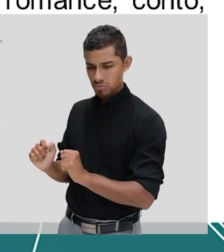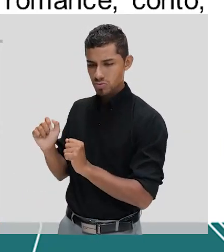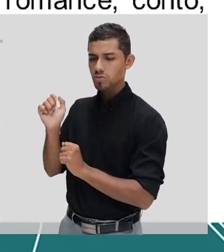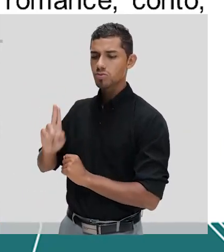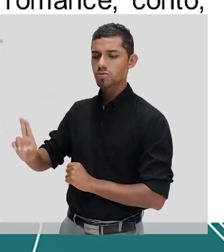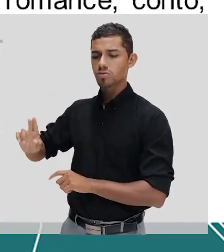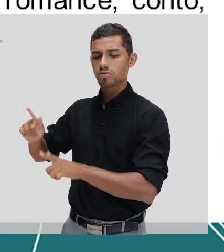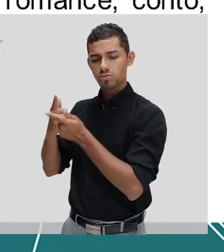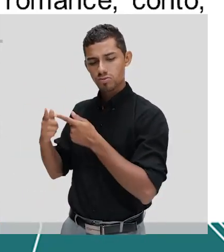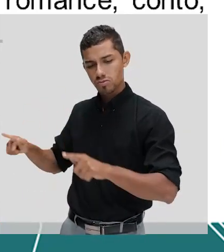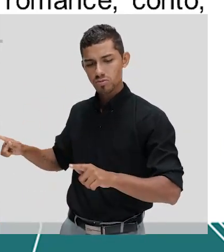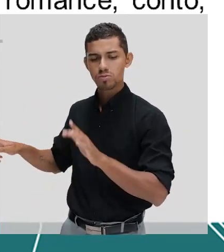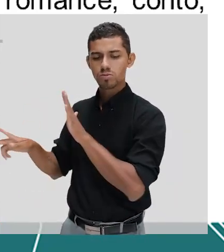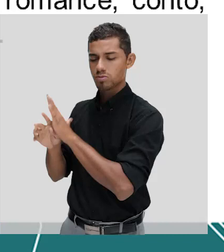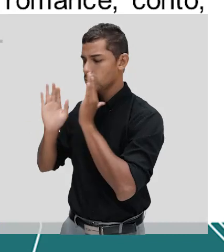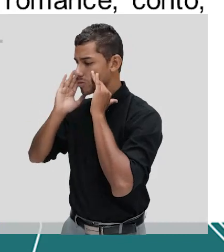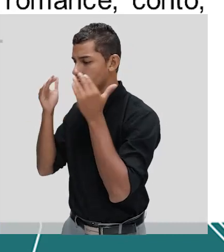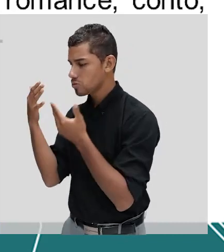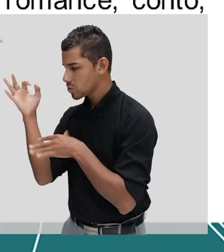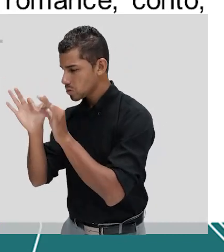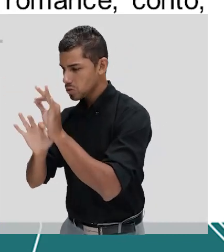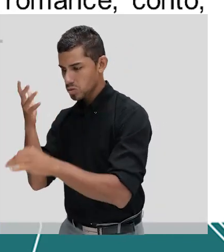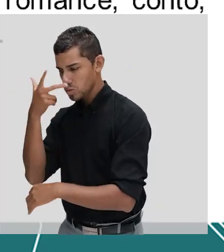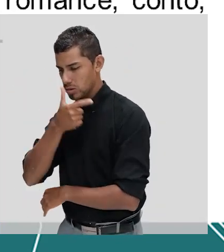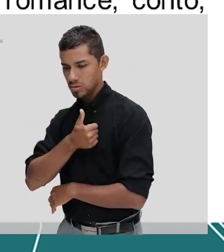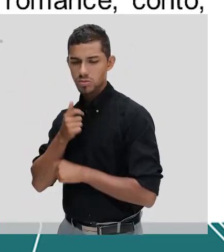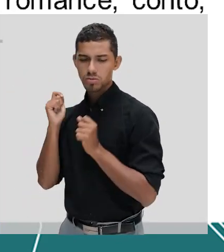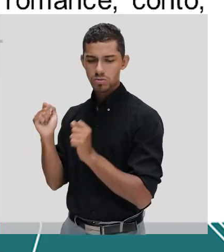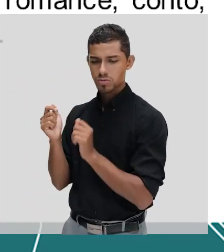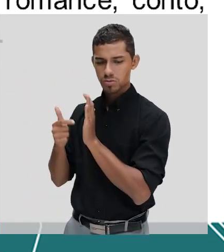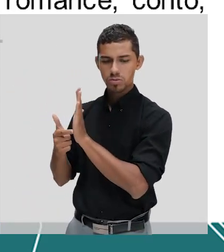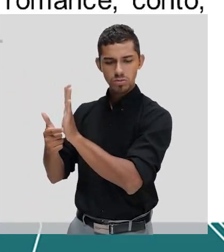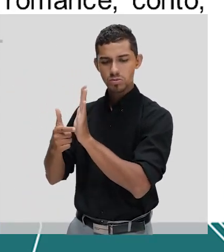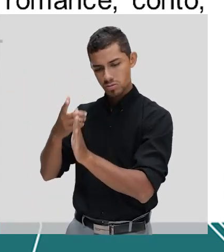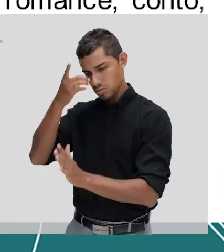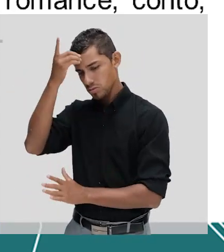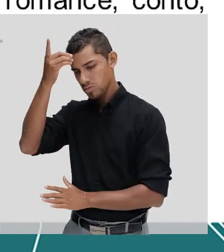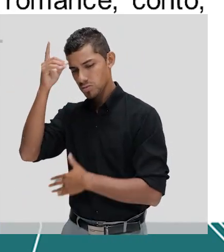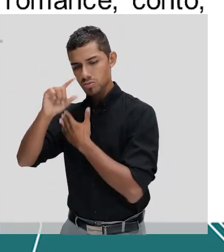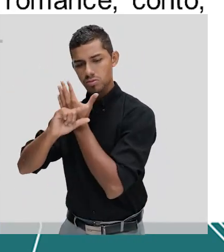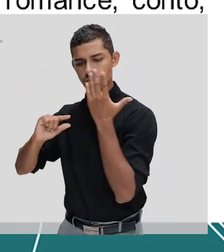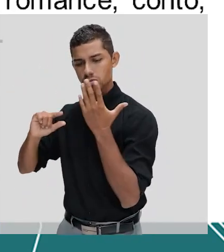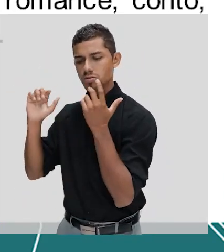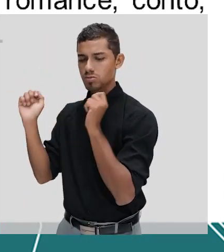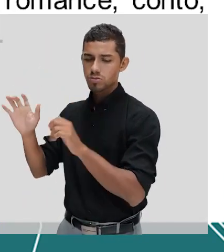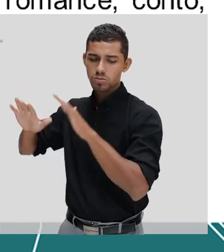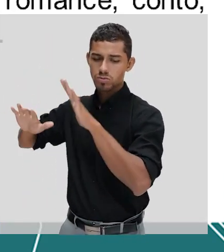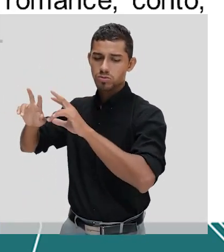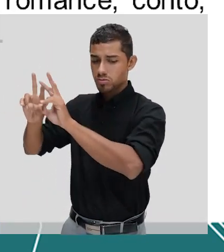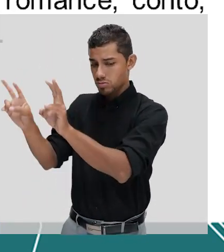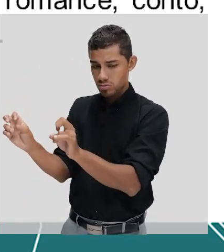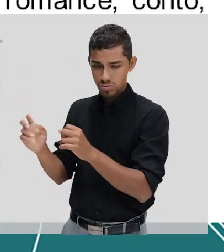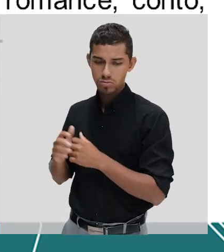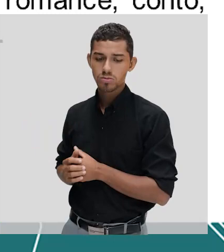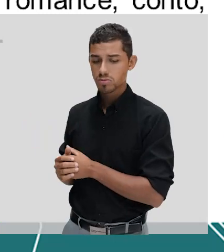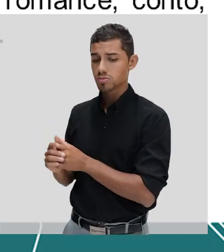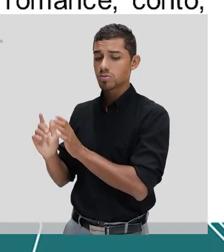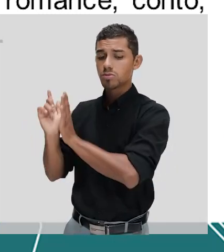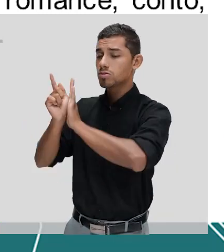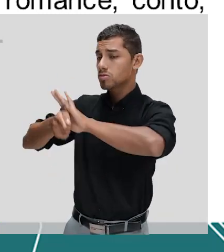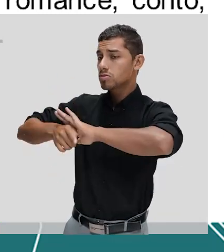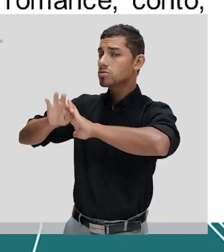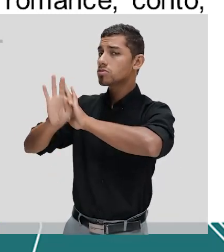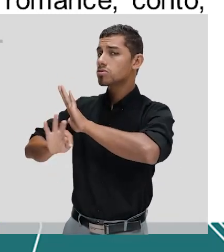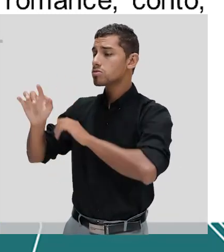normas gramaticais para fins estéticos. Apresenta a ideologia dos artistas diante de determinado tema. Quais são os